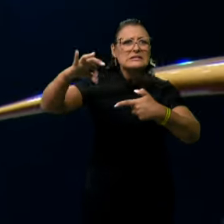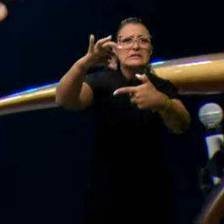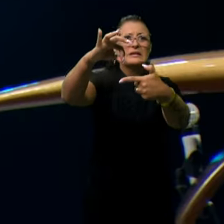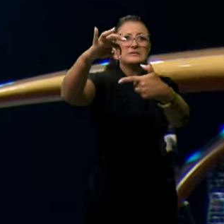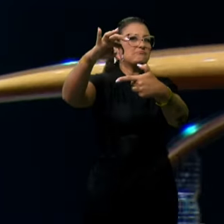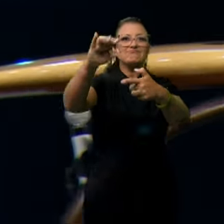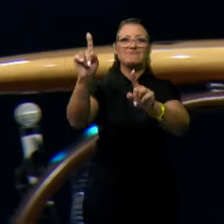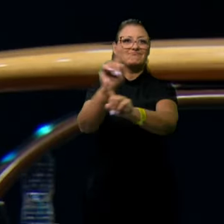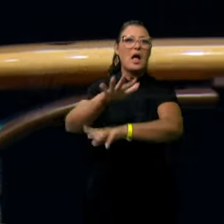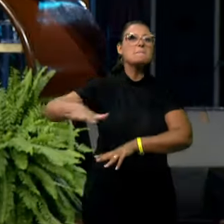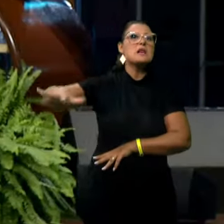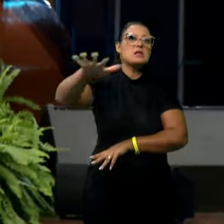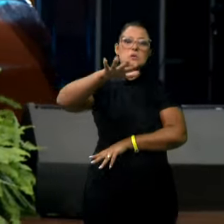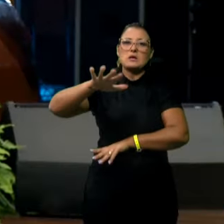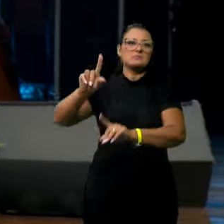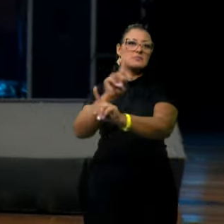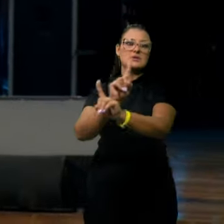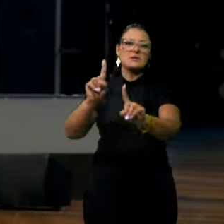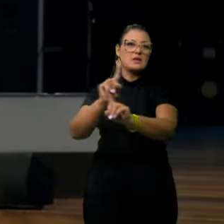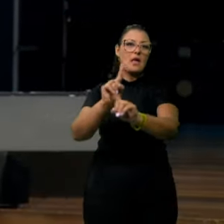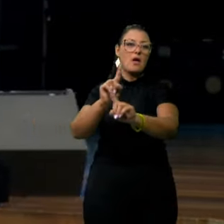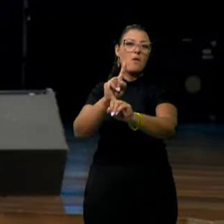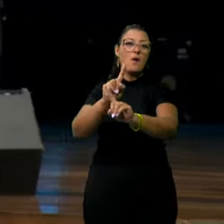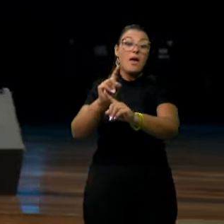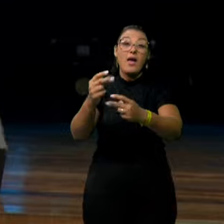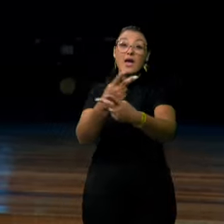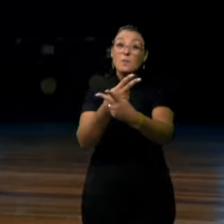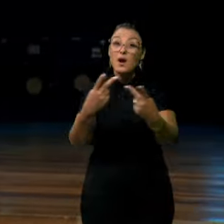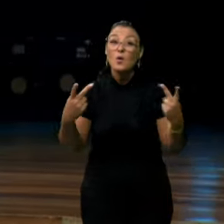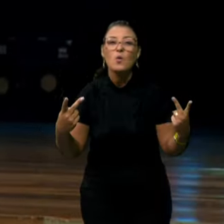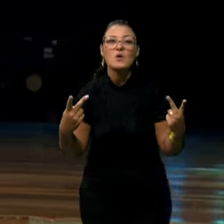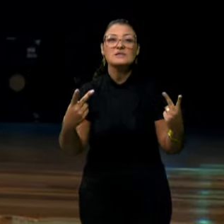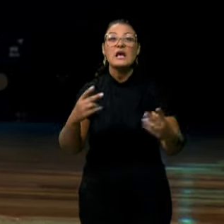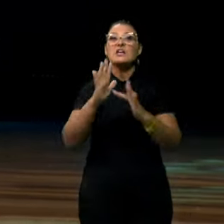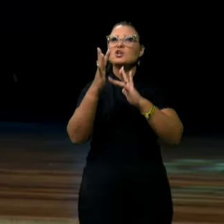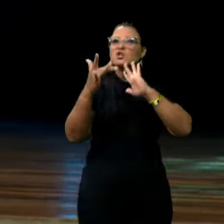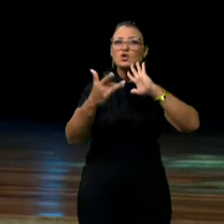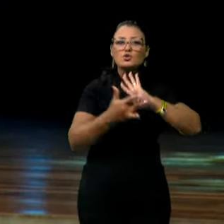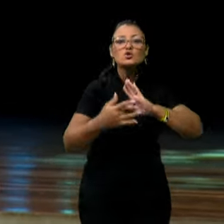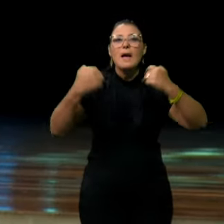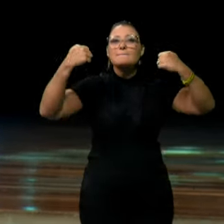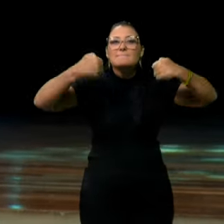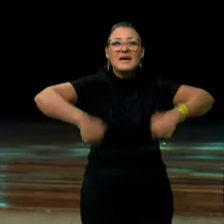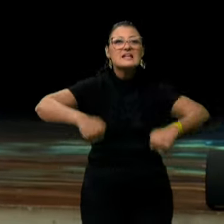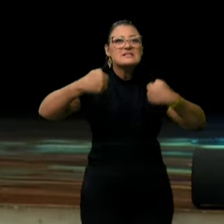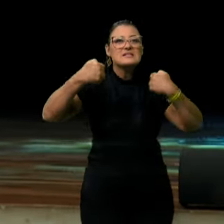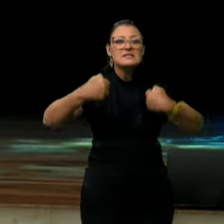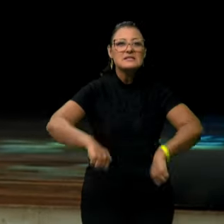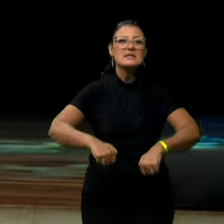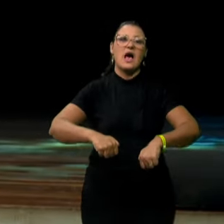algo dele para encarnar o chamado ele tinha que ser tentado e se provaram